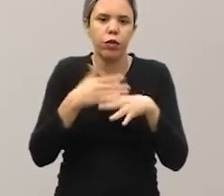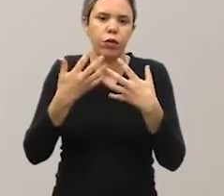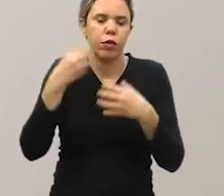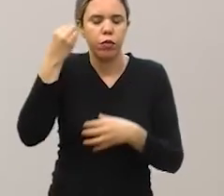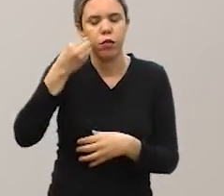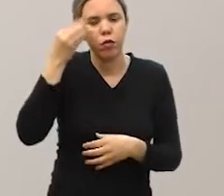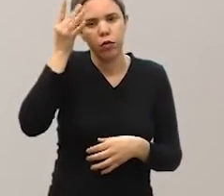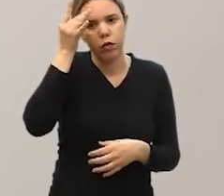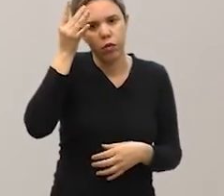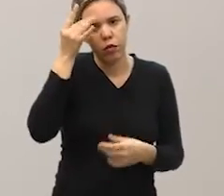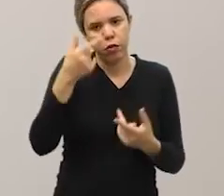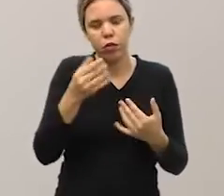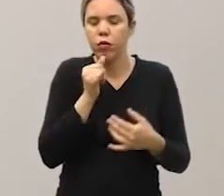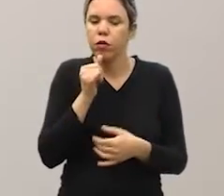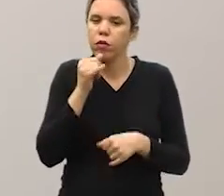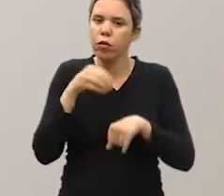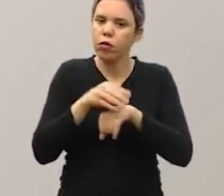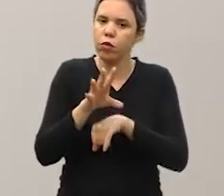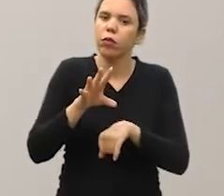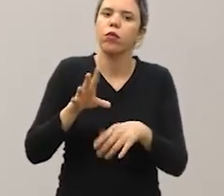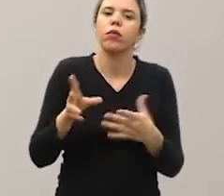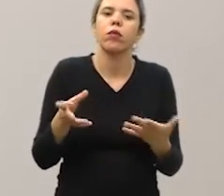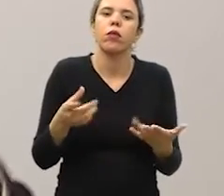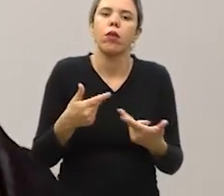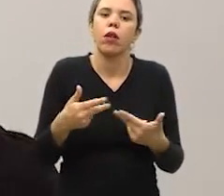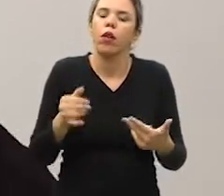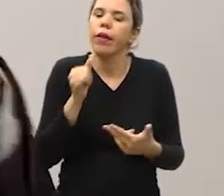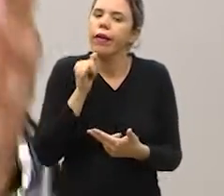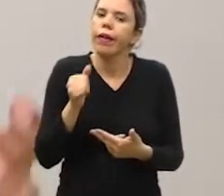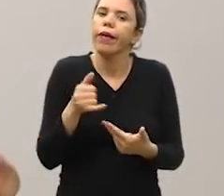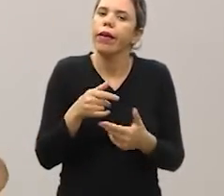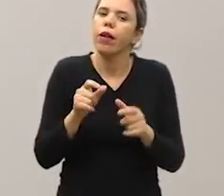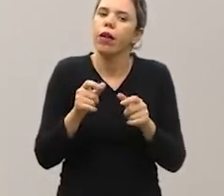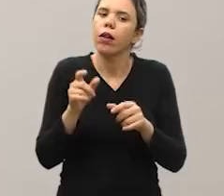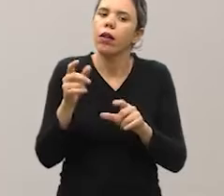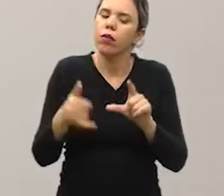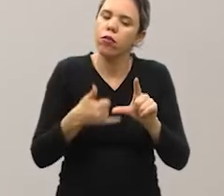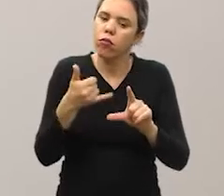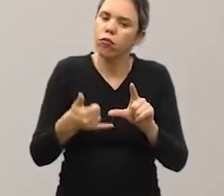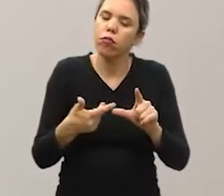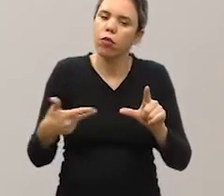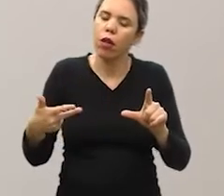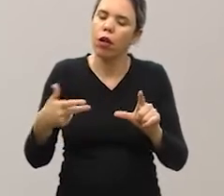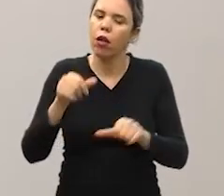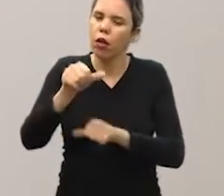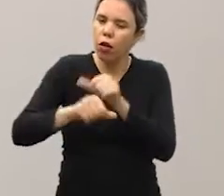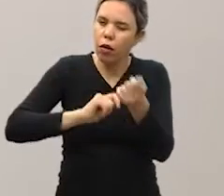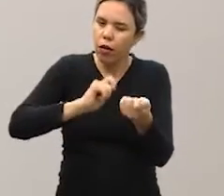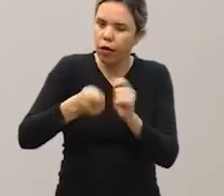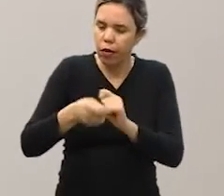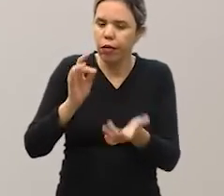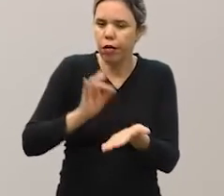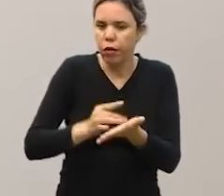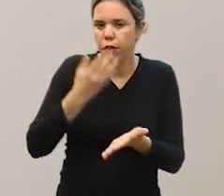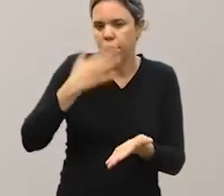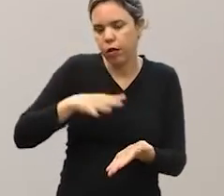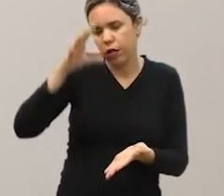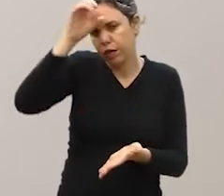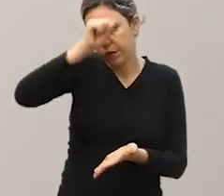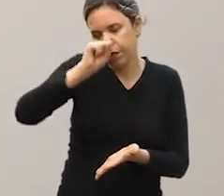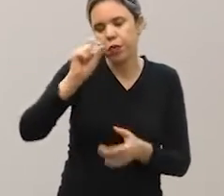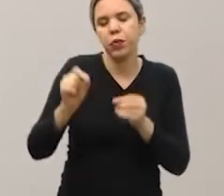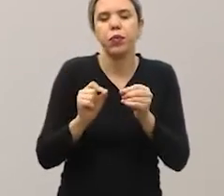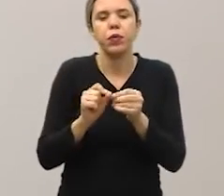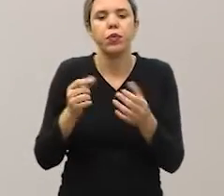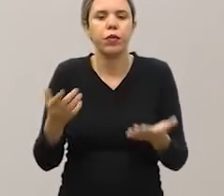você é capaz de pegar alguns exemplos, algumas situações, algo mais lúdico e transformar em algo palpável para a criança, de